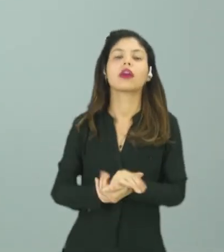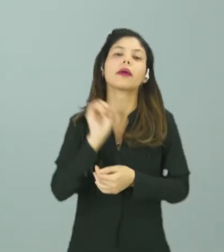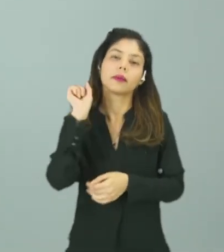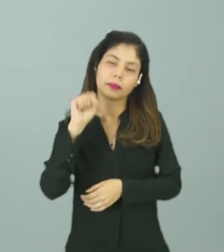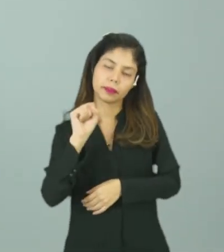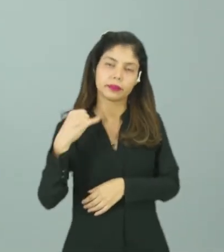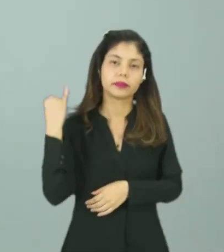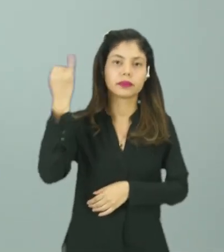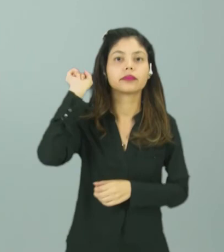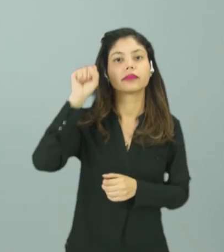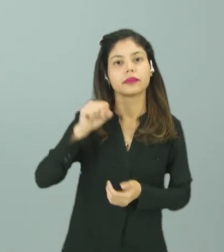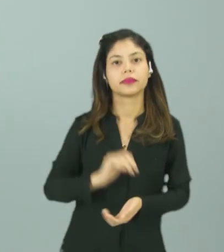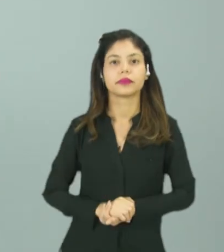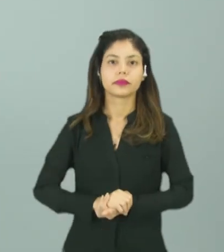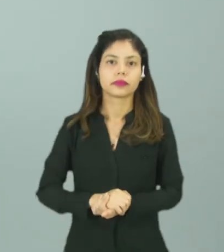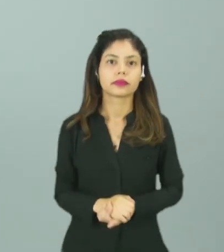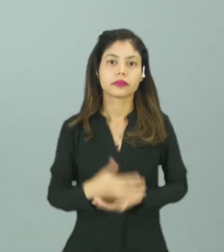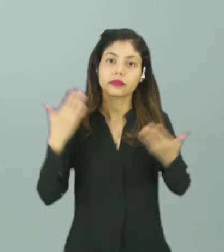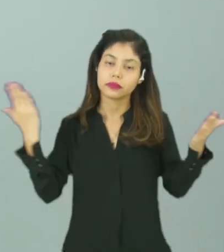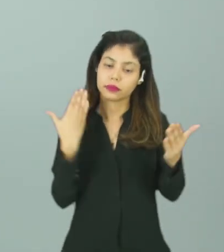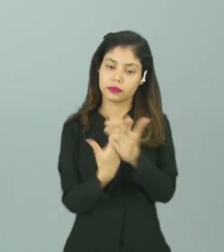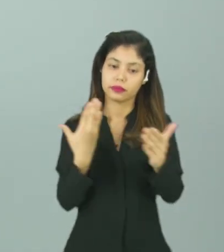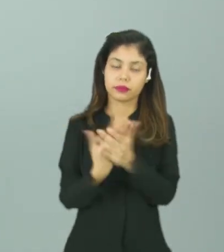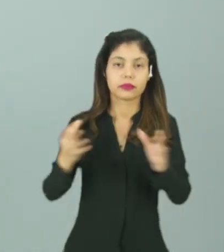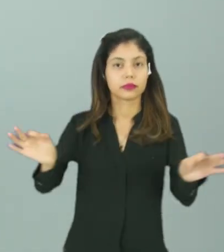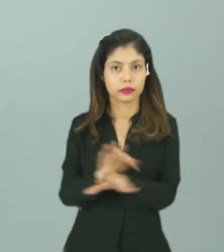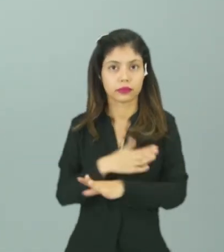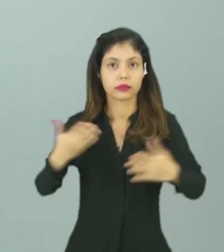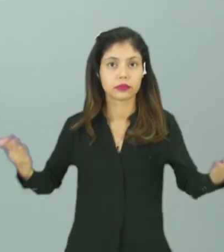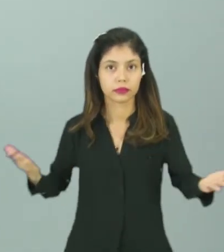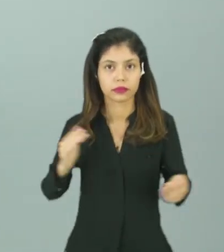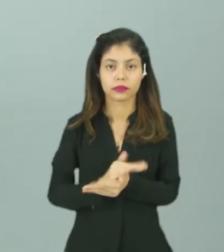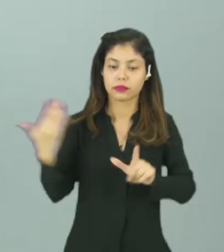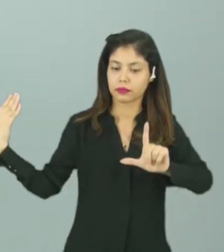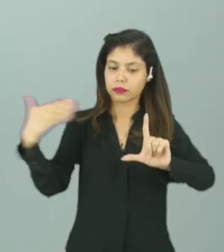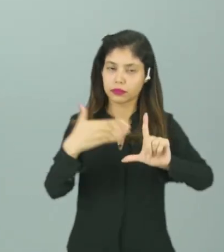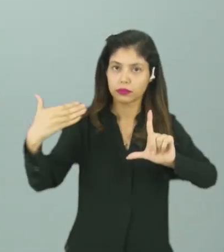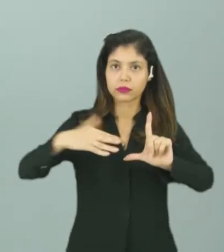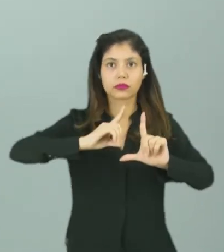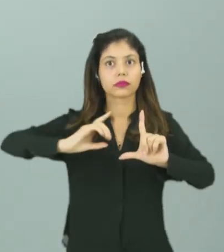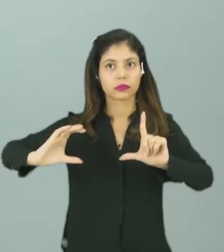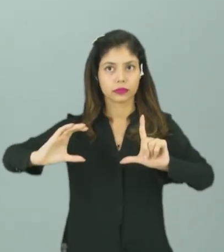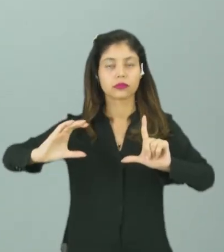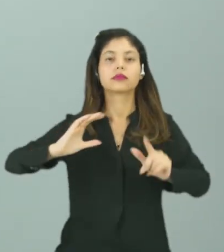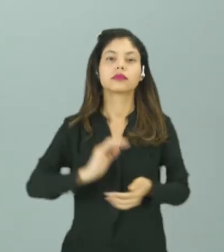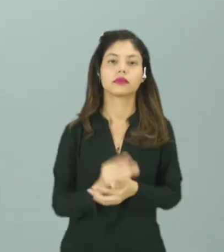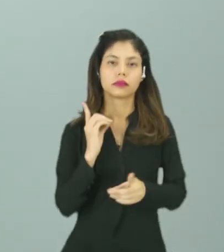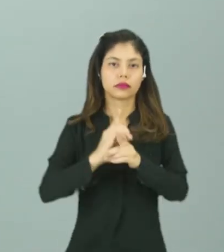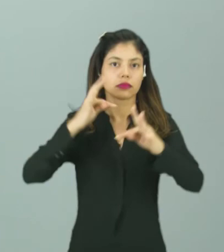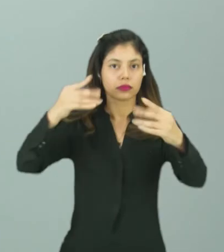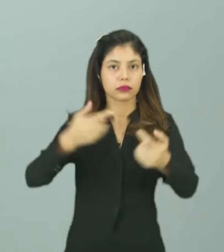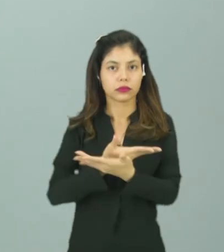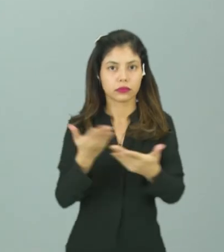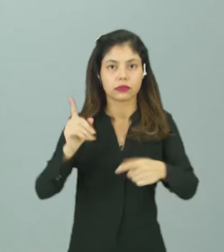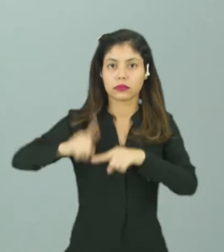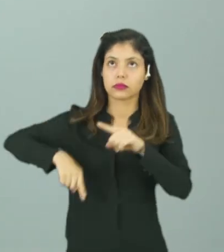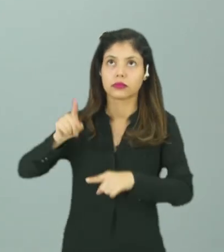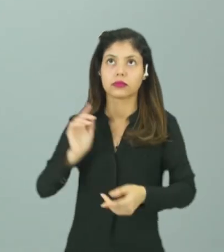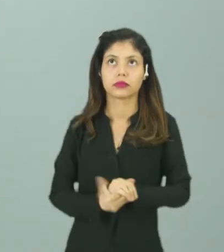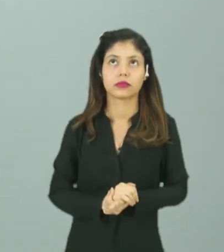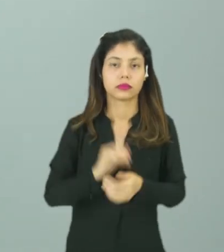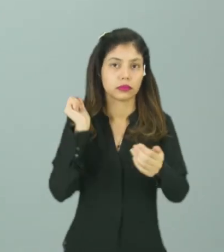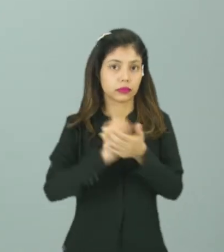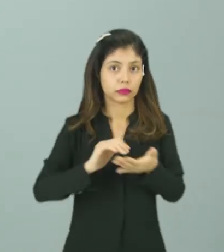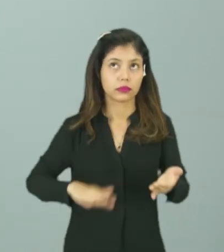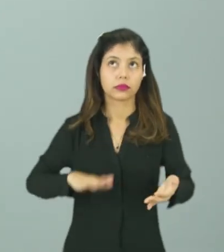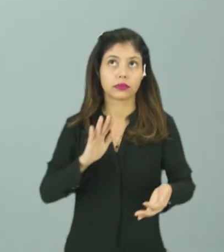sim. Então é isso, a nossa aula de hoje termina por aqui. Acesse a nossa plataforma Eduque para você encontrar todos os nossos materiais e